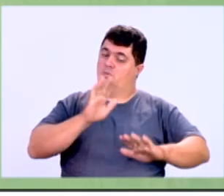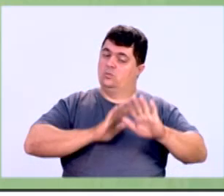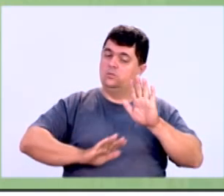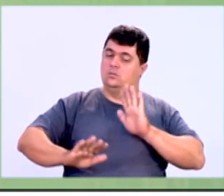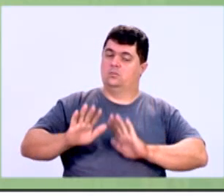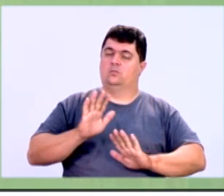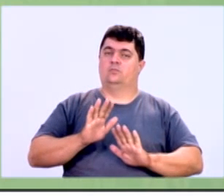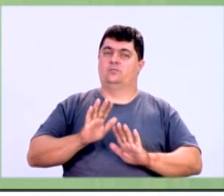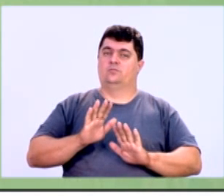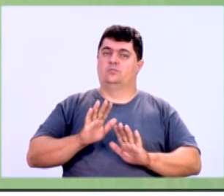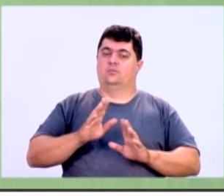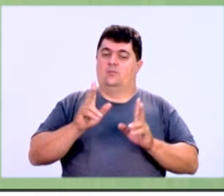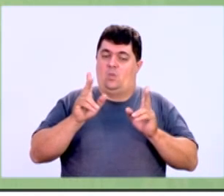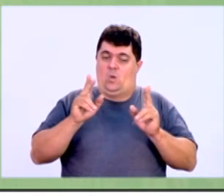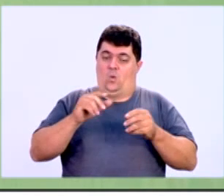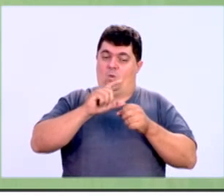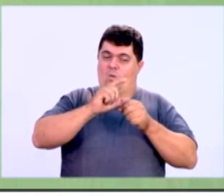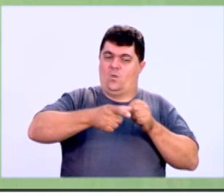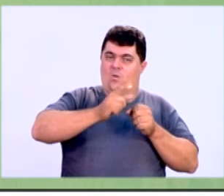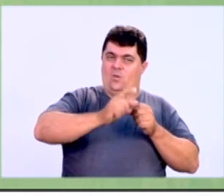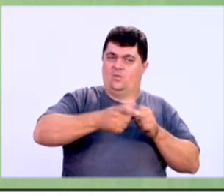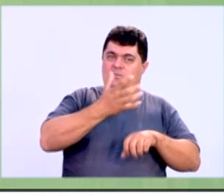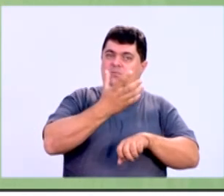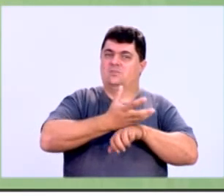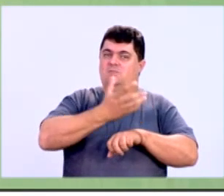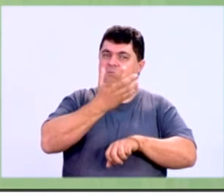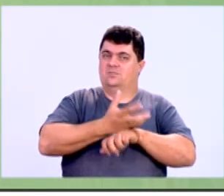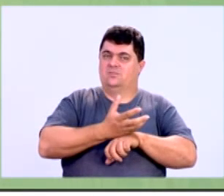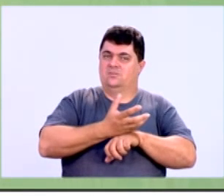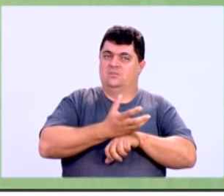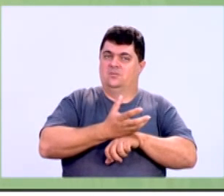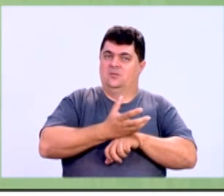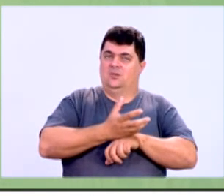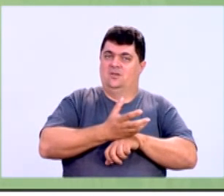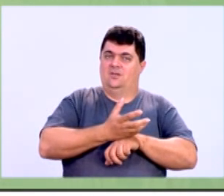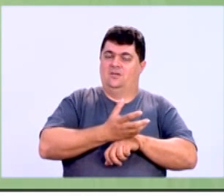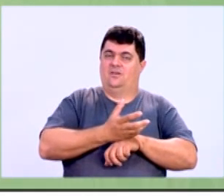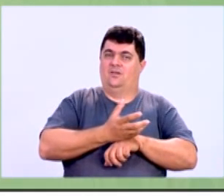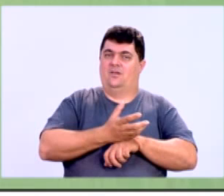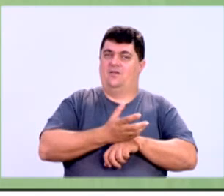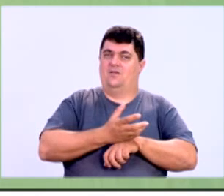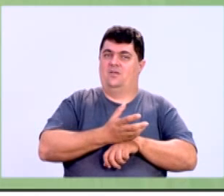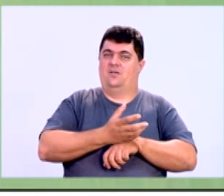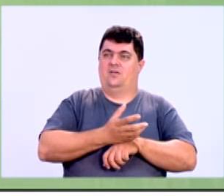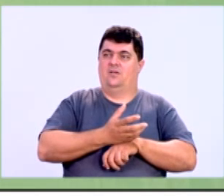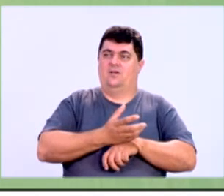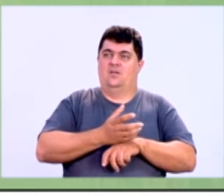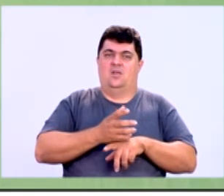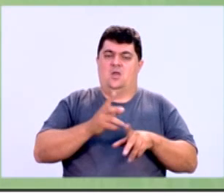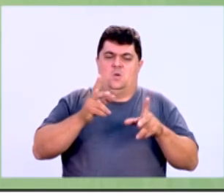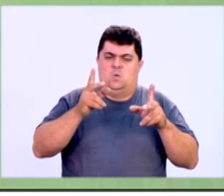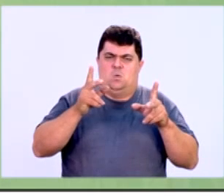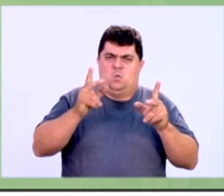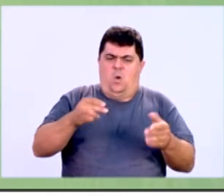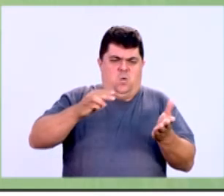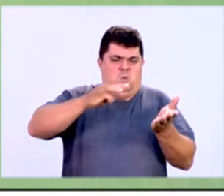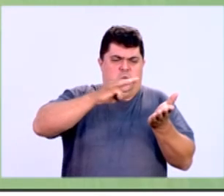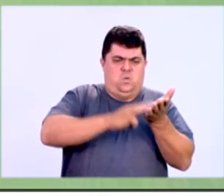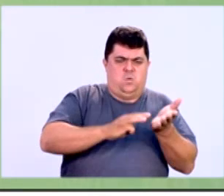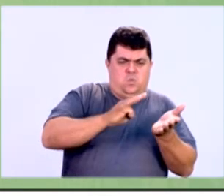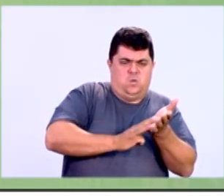o mesmo conteúdo curricular não quer dizer mesmos métodos